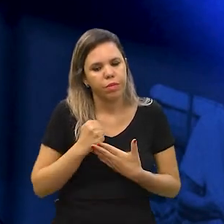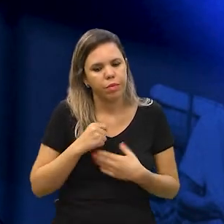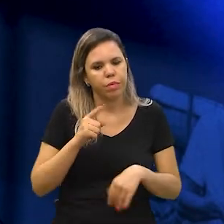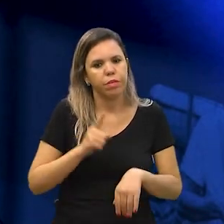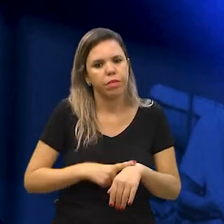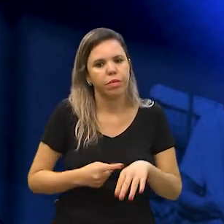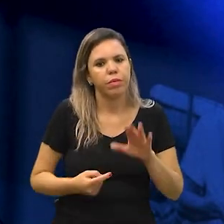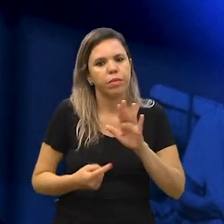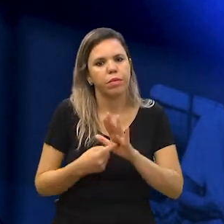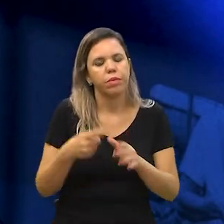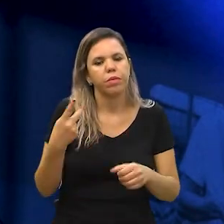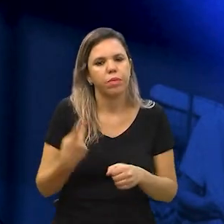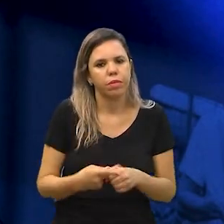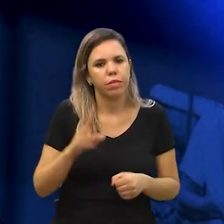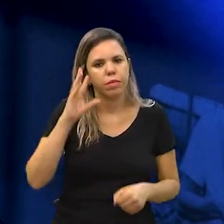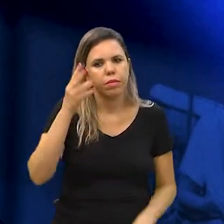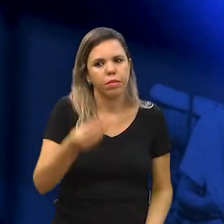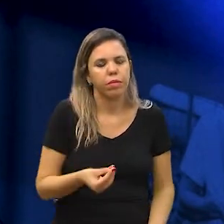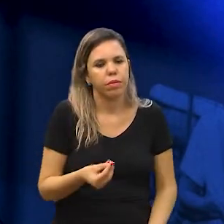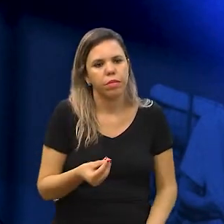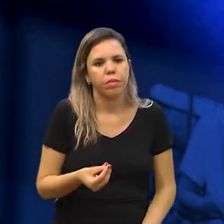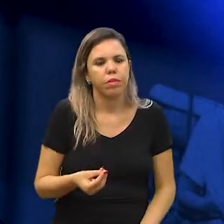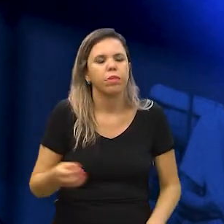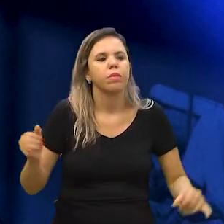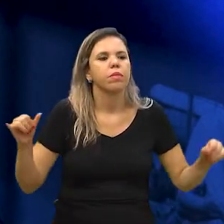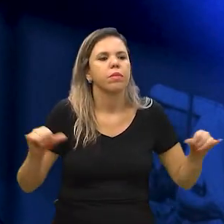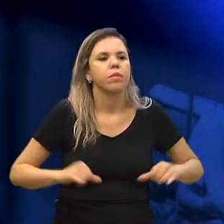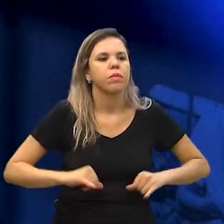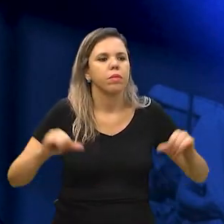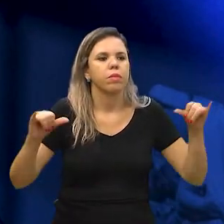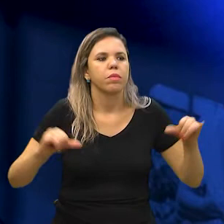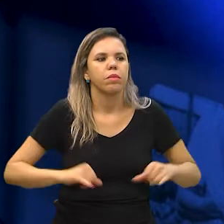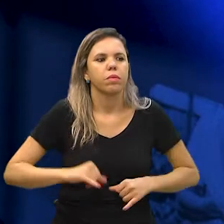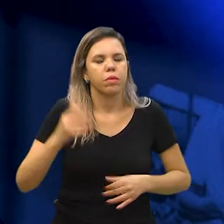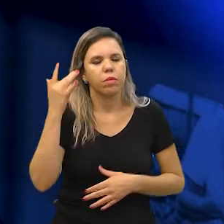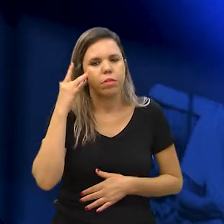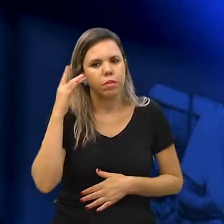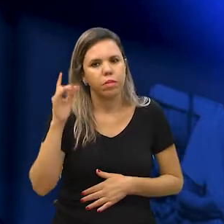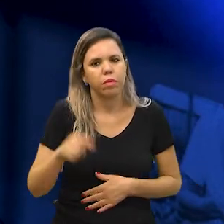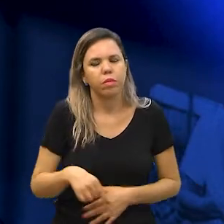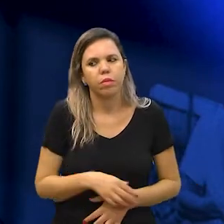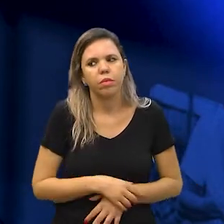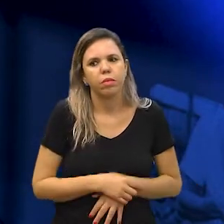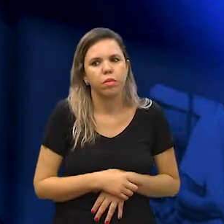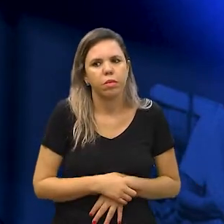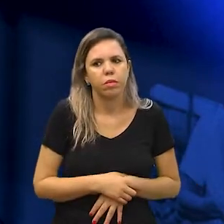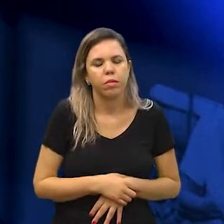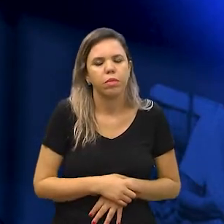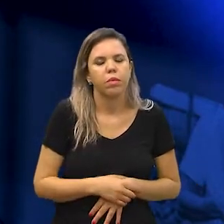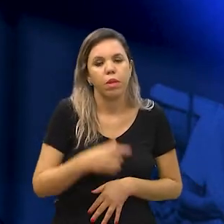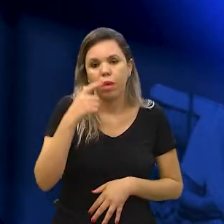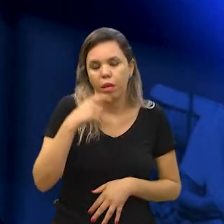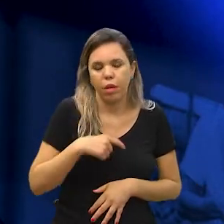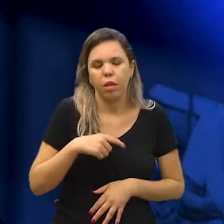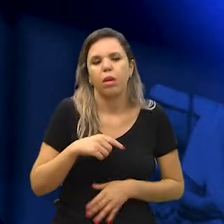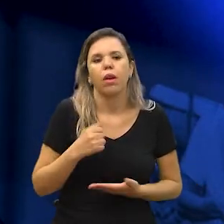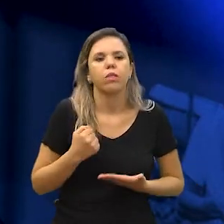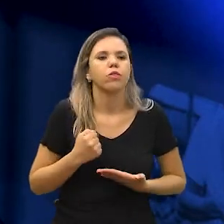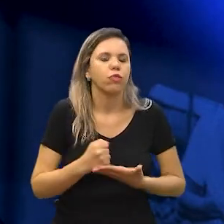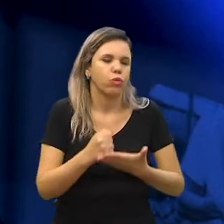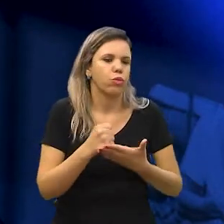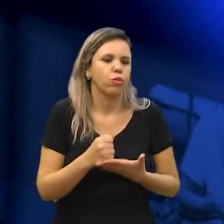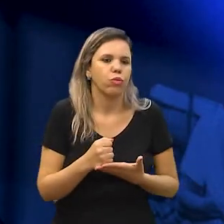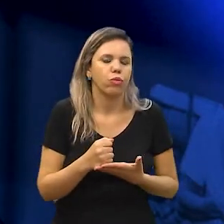ajuda na hora de eu mostrar o produto, na hora de entender quais são as dores. Então, eu acho que nesse ponto, o Fabrício advogado, ele